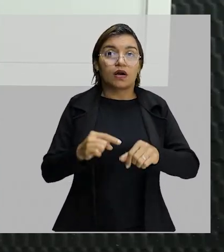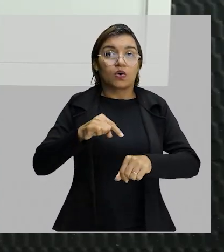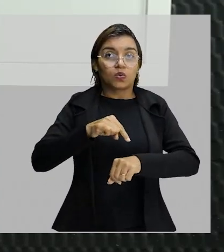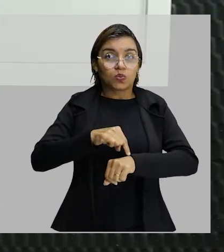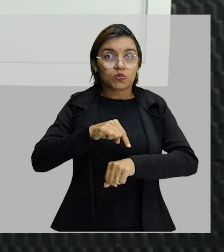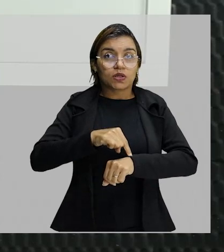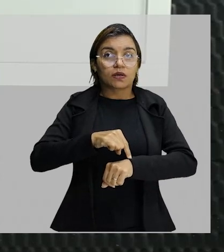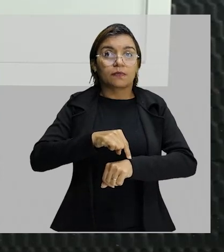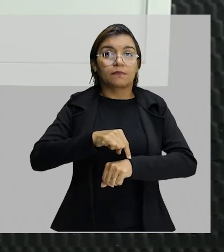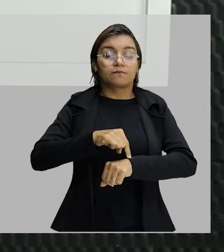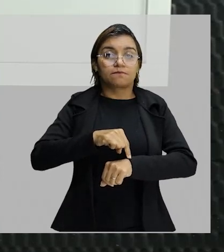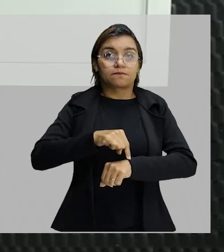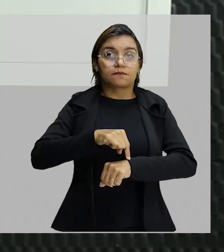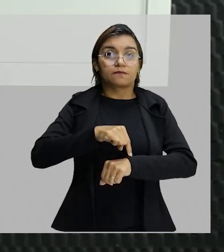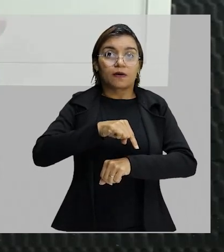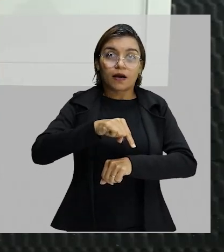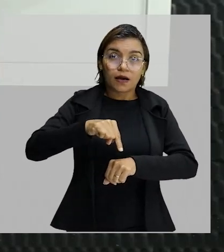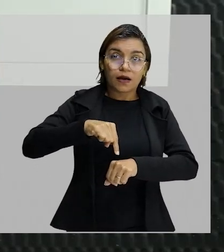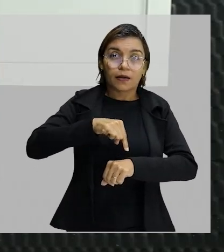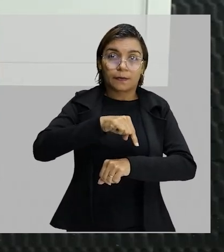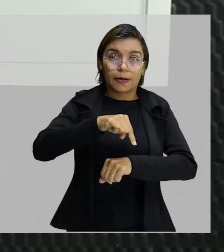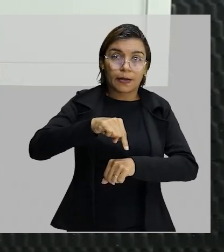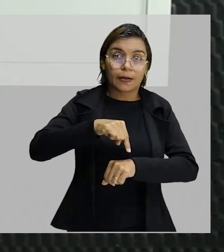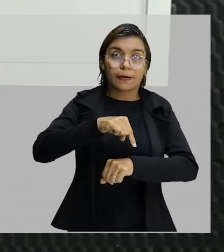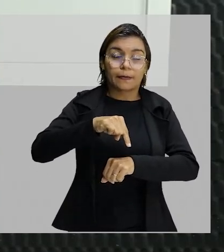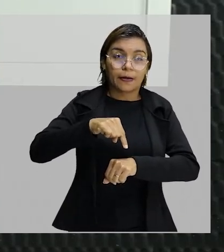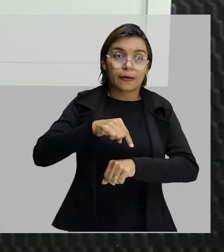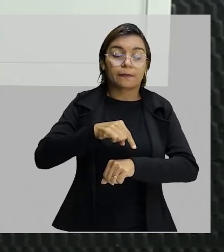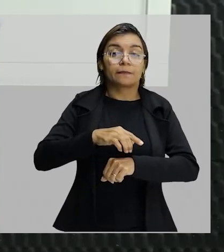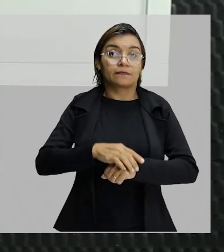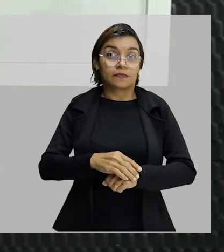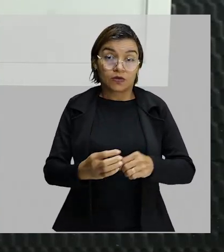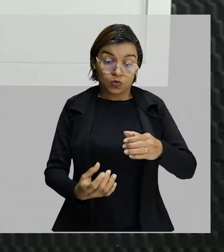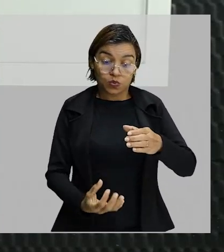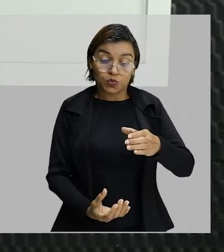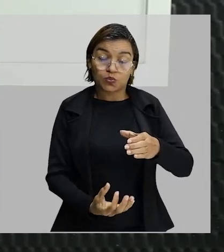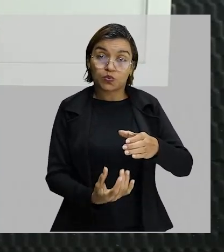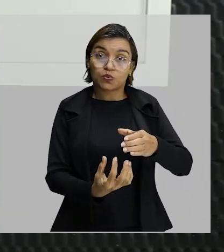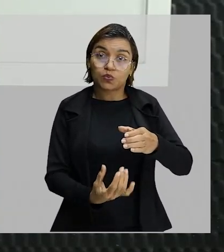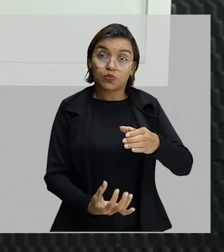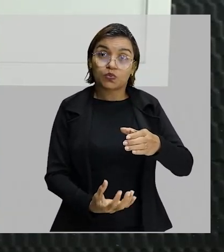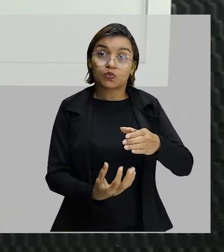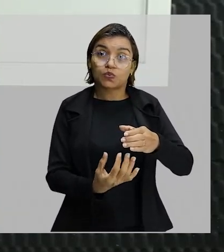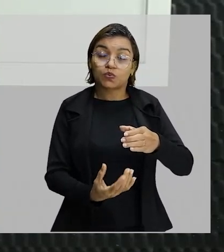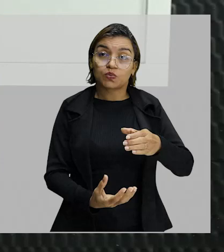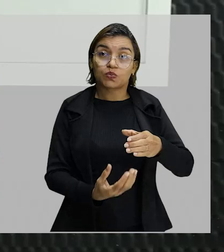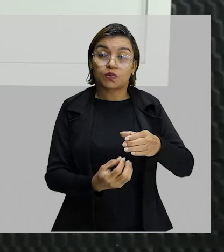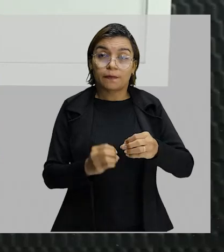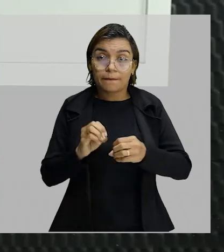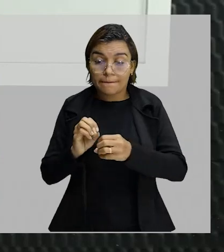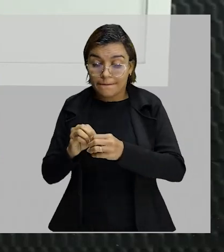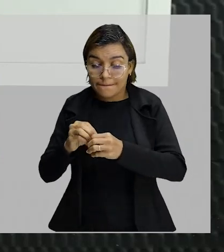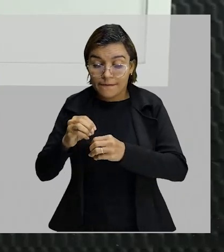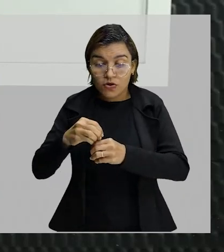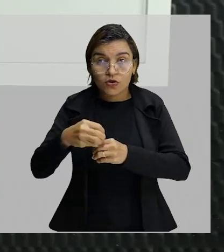tempo, né, em que este conjunto vai recebendo calor, o que acontece? As moléculas elas